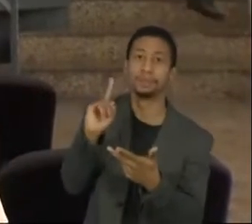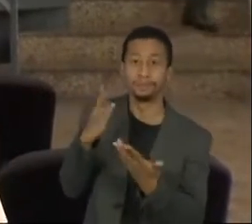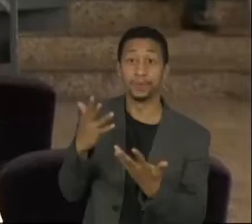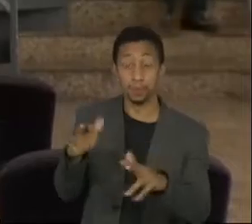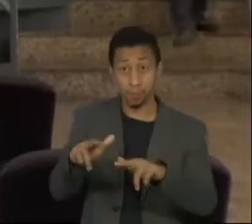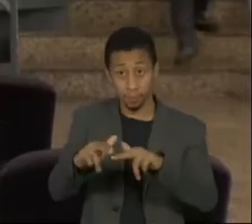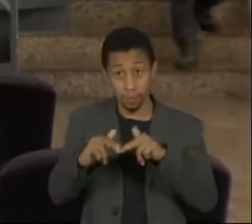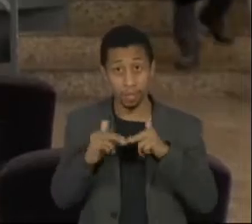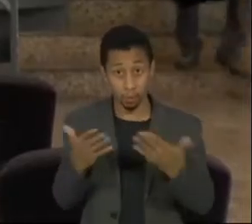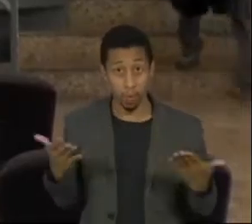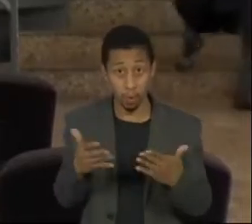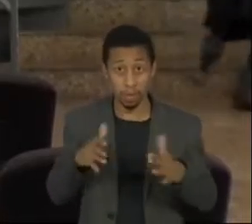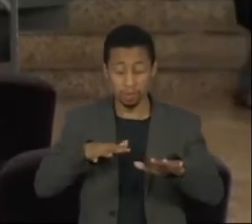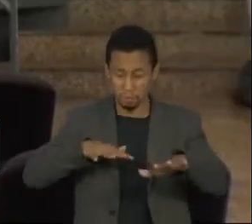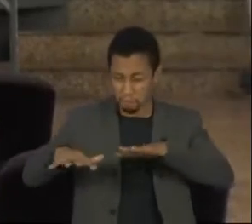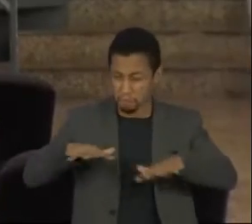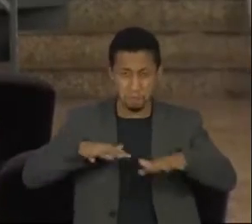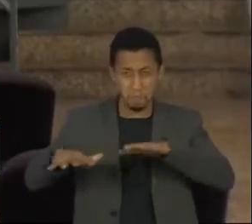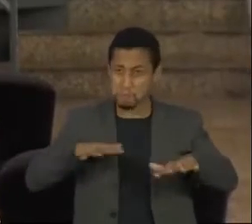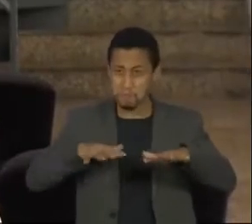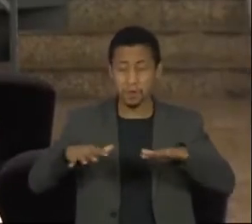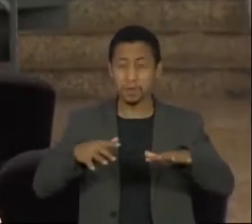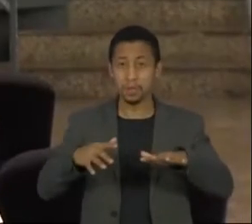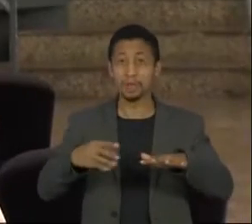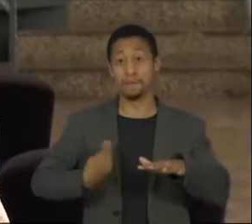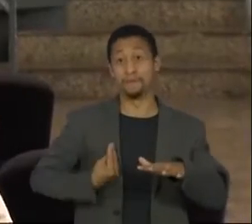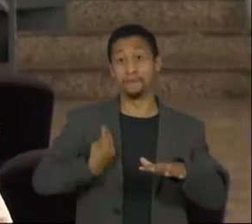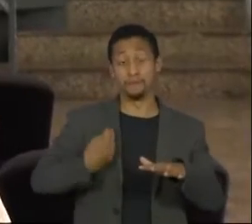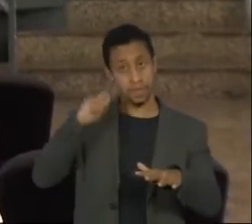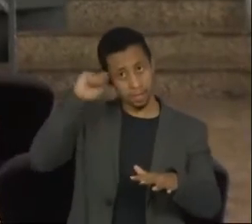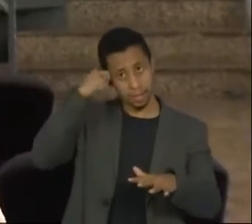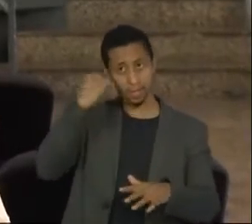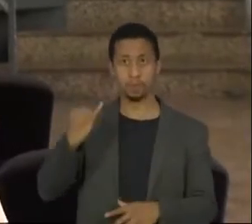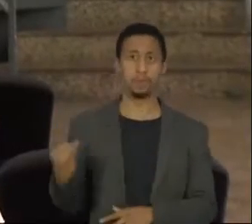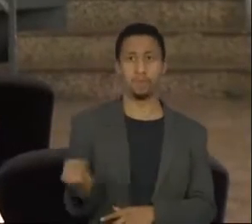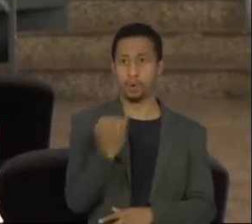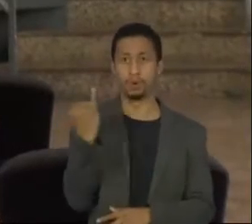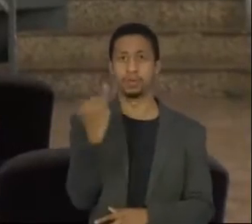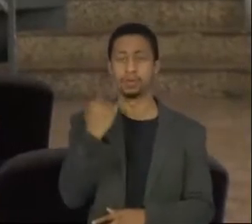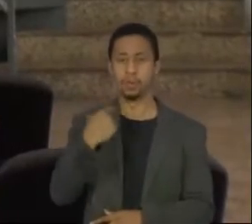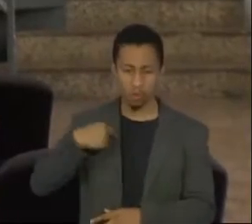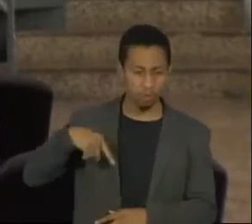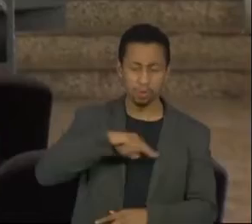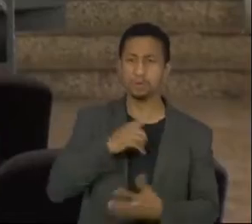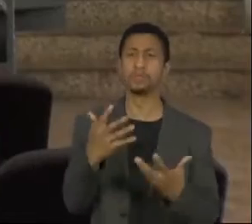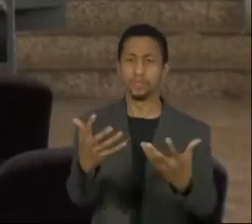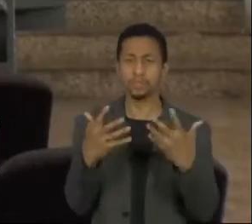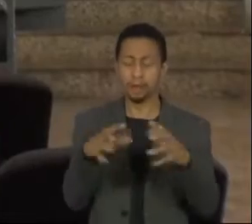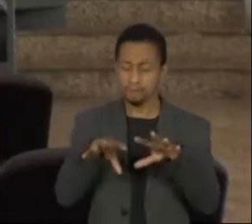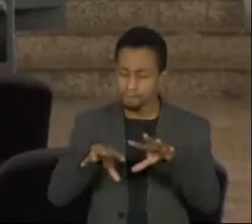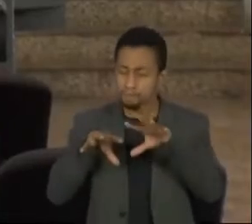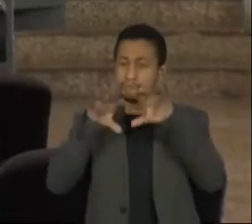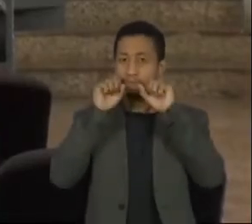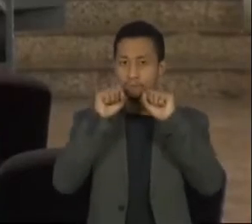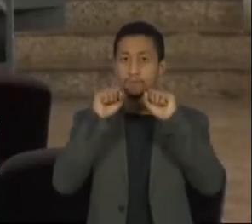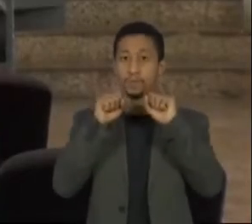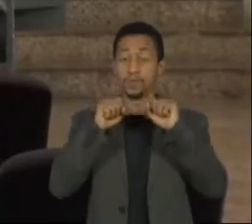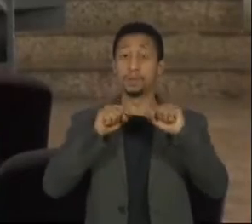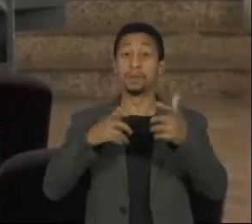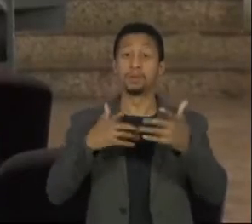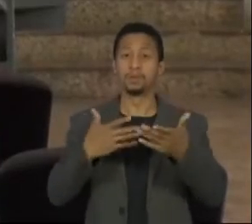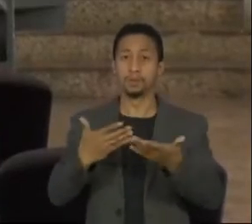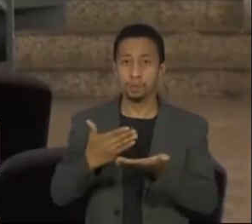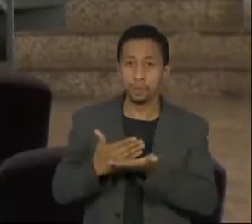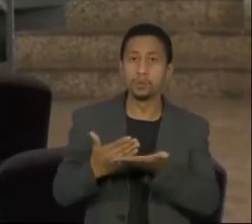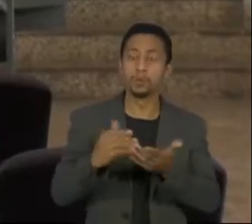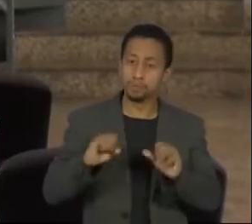hoje se chama Vidas Negras Importam, Nós Queremos Respirar, e é uma iniciativa da Universidade Zumbi dos Palmares,